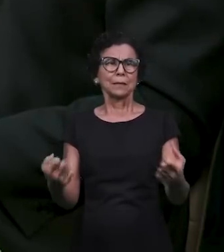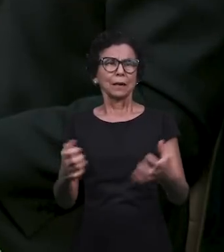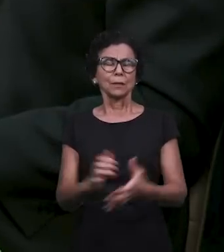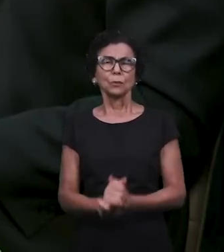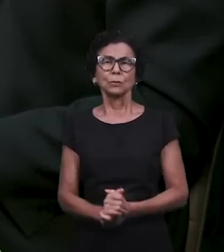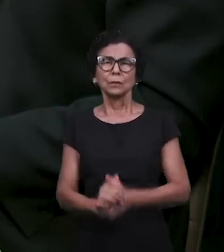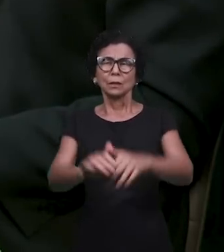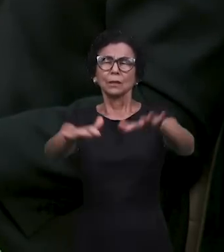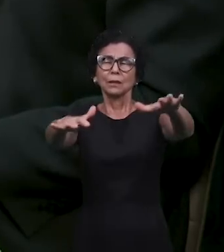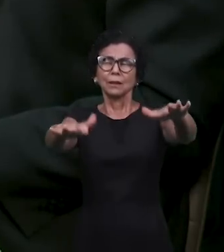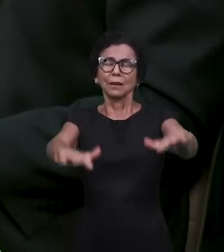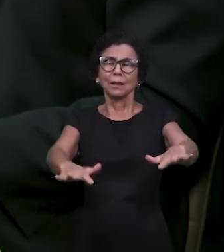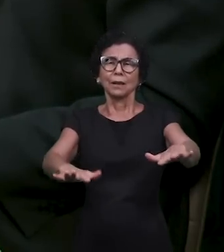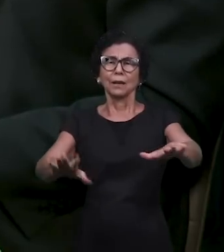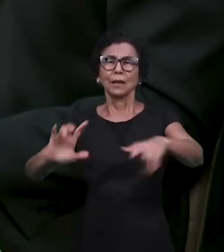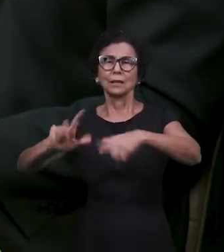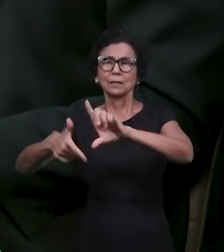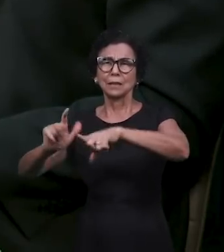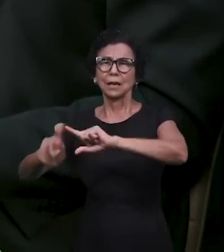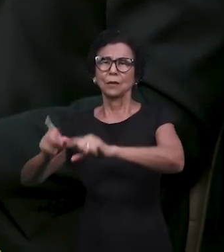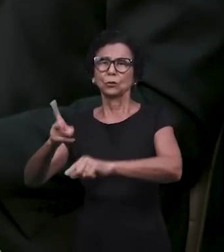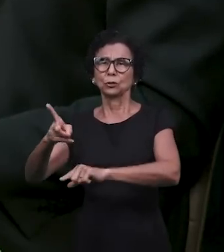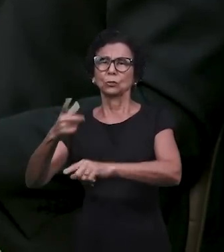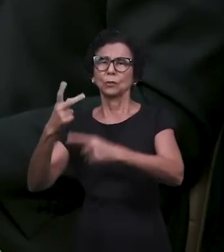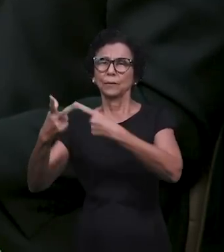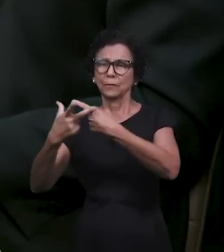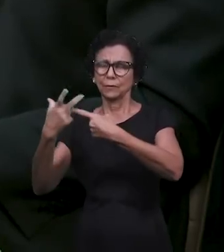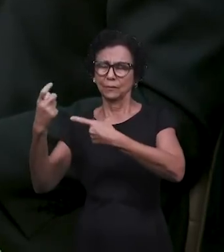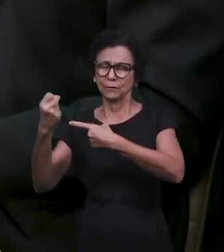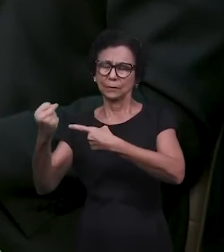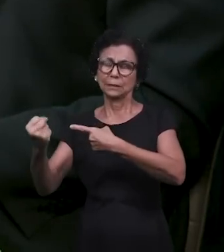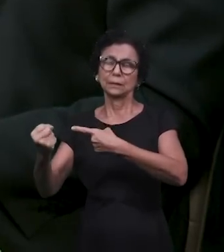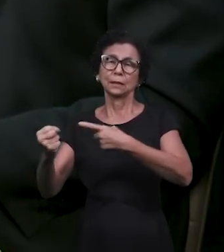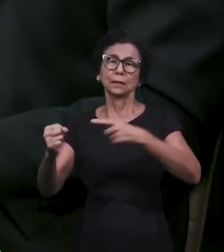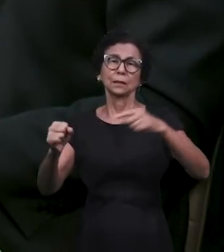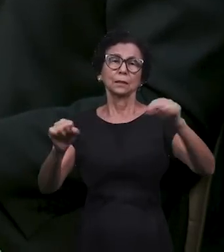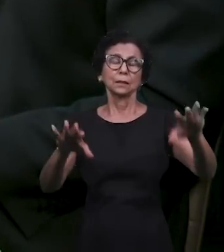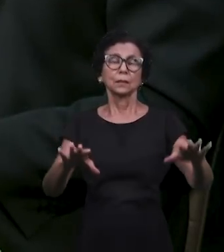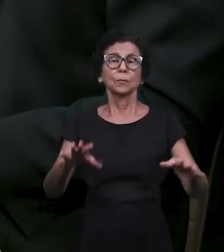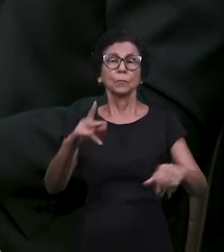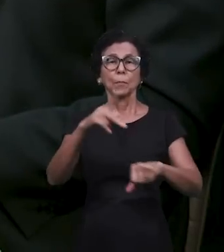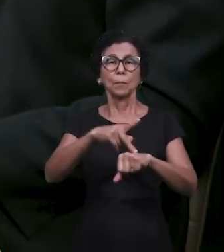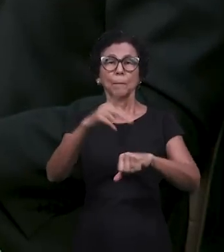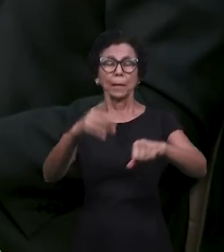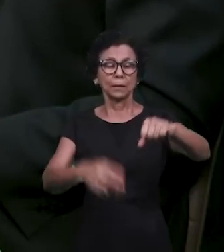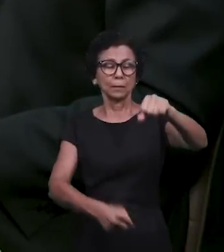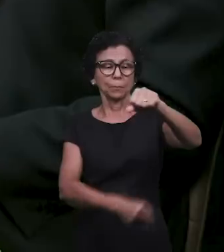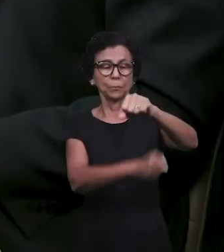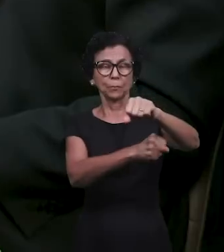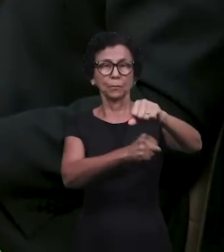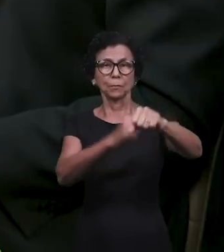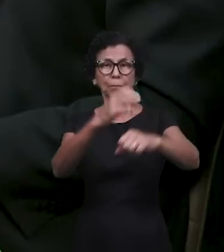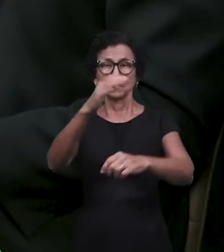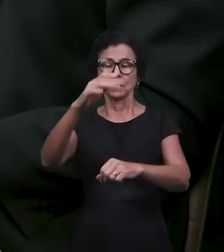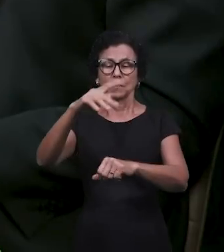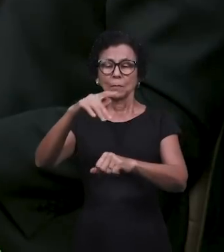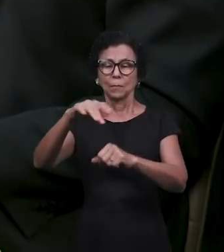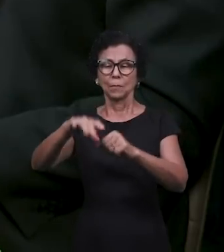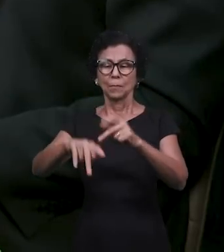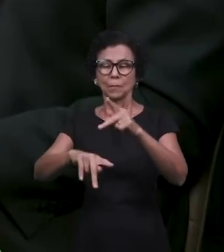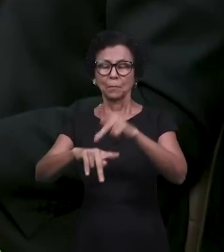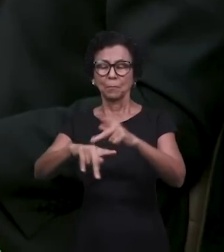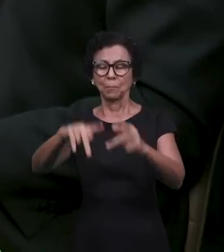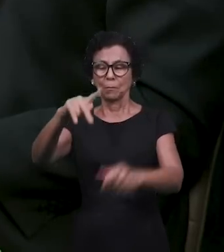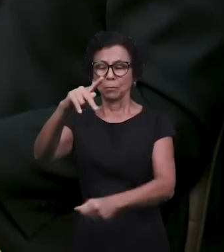cuidar do filho, né? Eu tenho filho, eu tenho afazeres, eu tenho uma coisa. Mas isso fala que nós vivemos de uma dependência do milagre